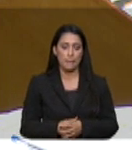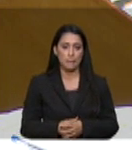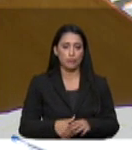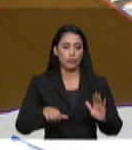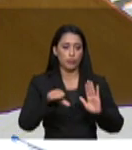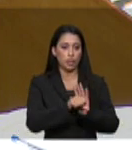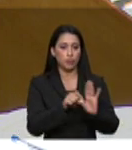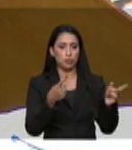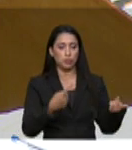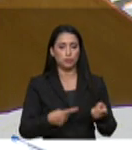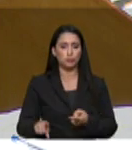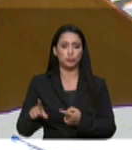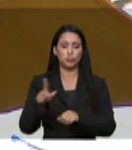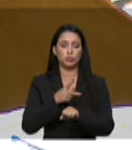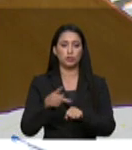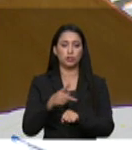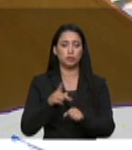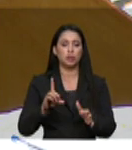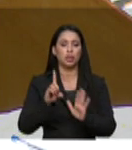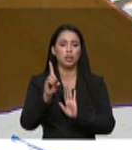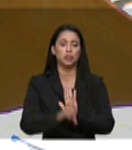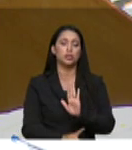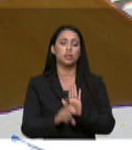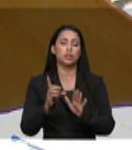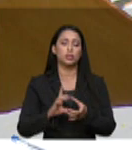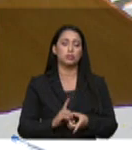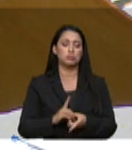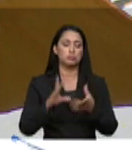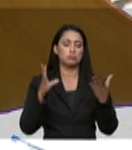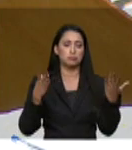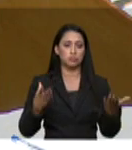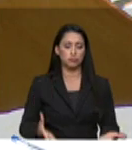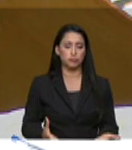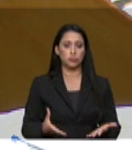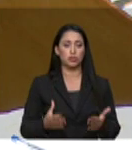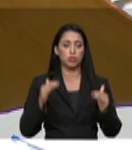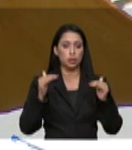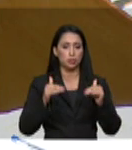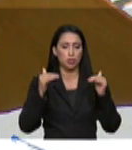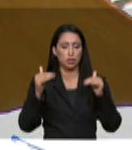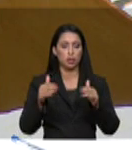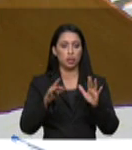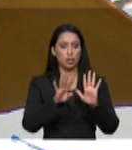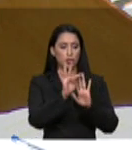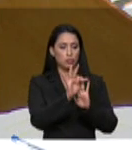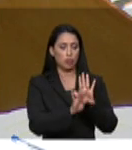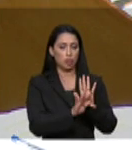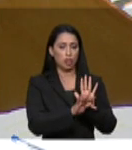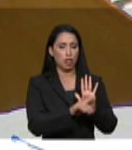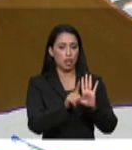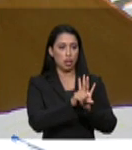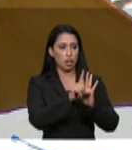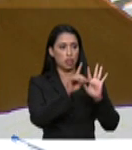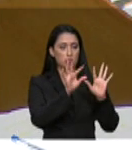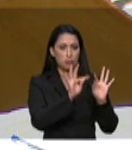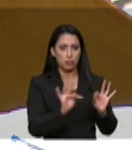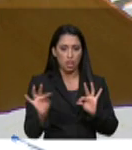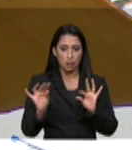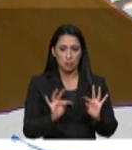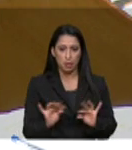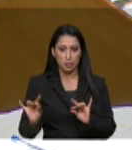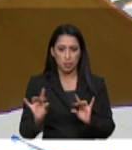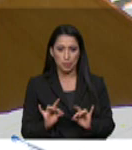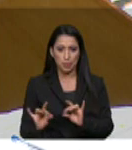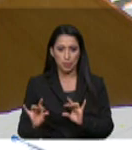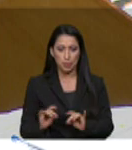que traz os crimes contra o estado democrático de direito como soberania Nacional eu transcrevo toda a legislação Não voto